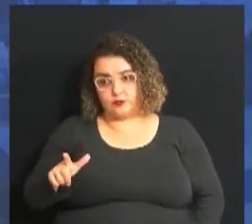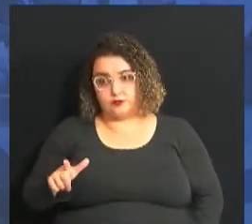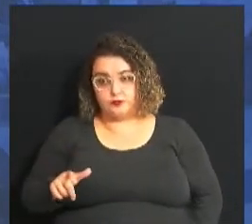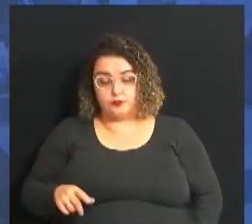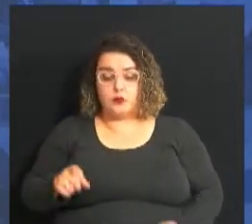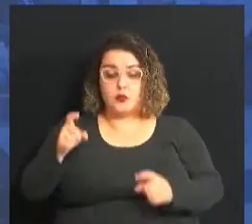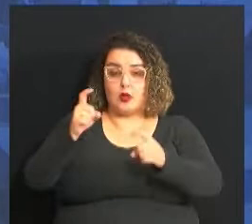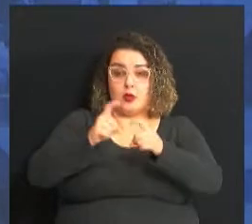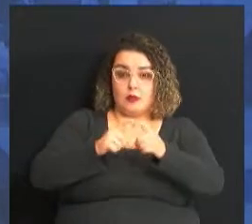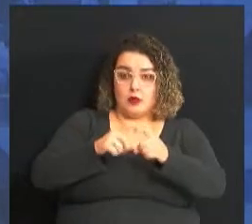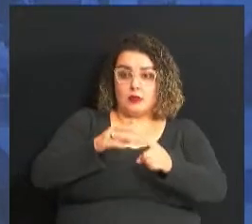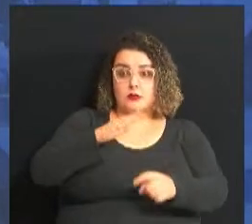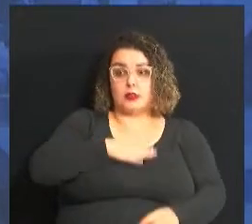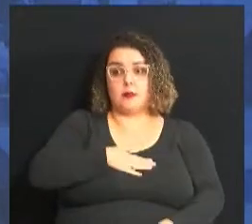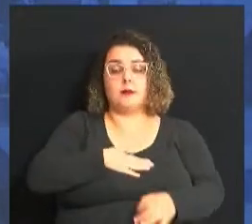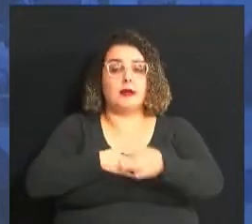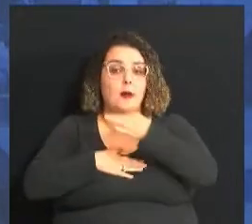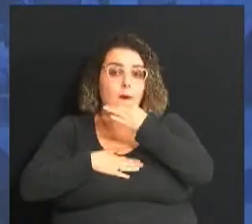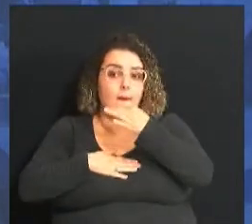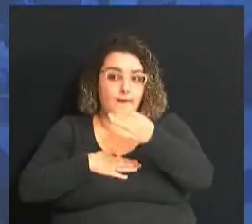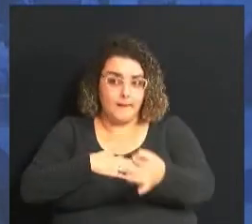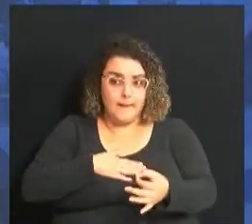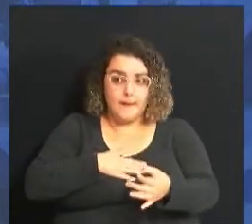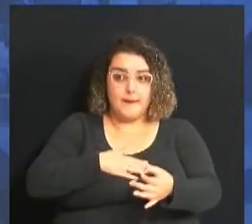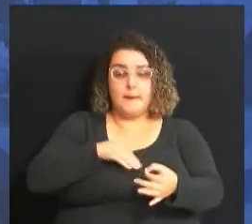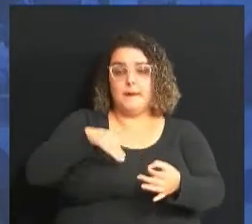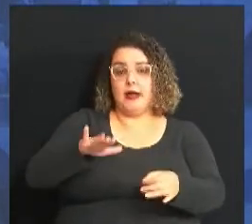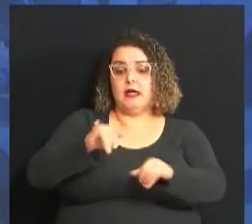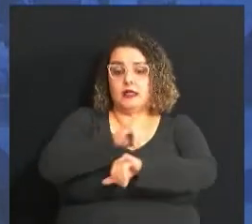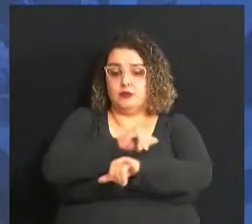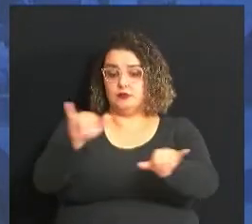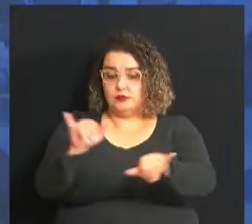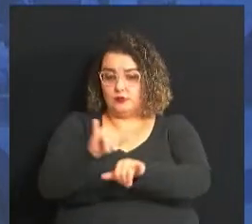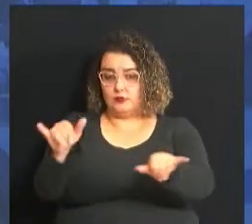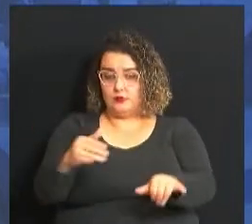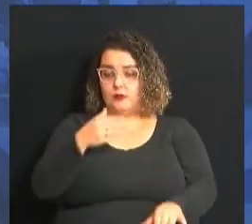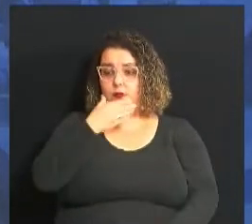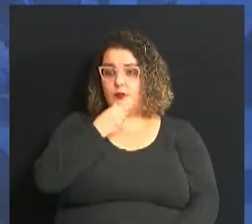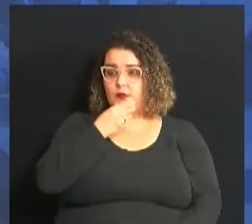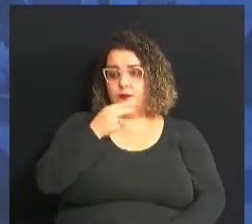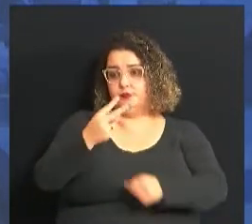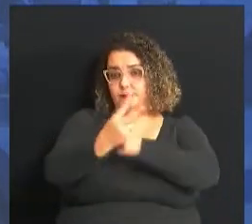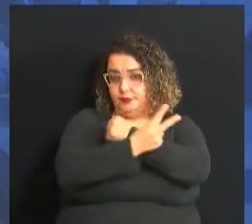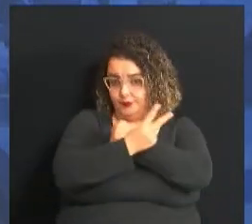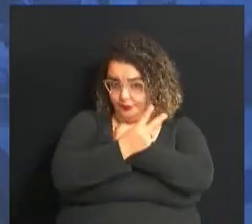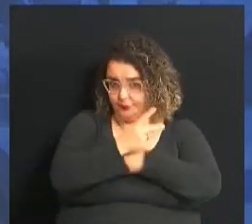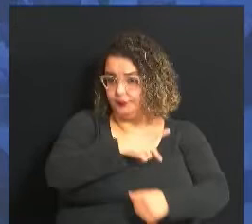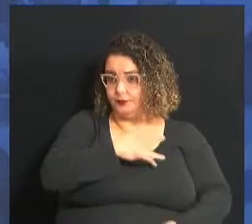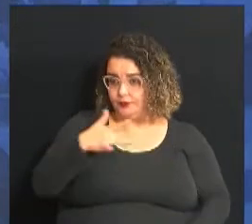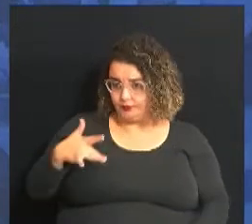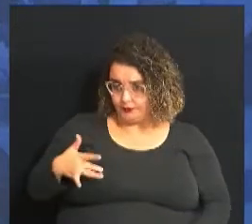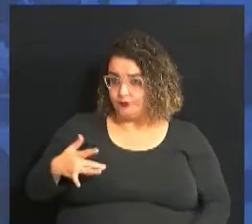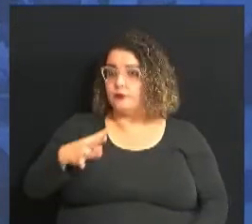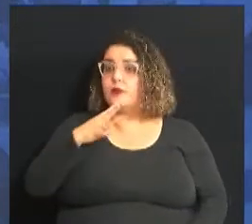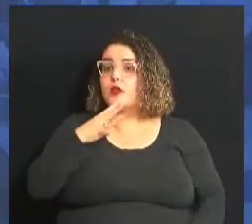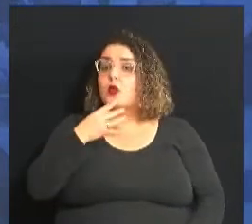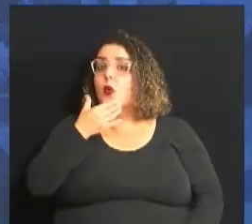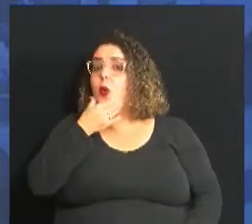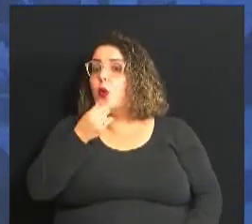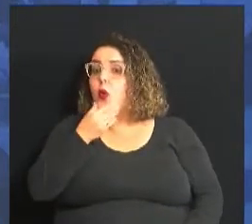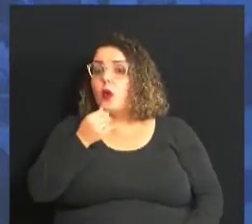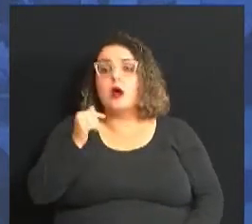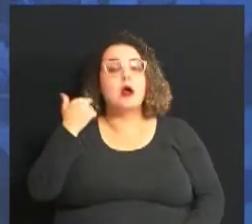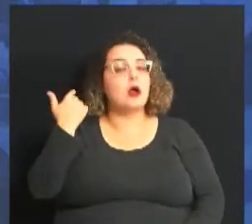minha opinião, deveriam ter mais campanhas para o homem cuidar da saúde. Conheço homens que ainda